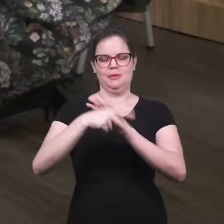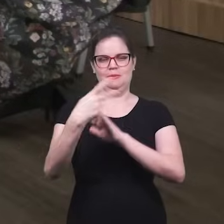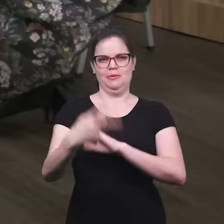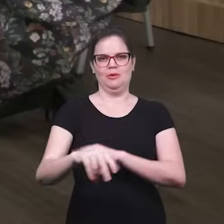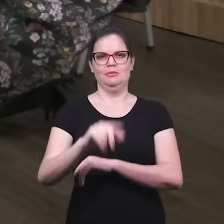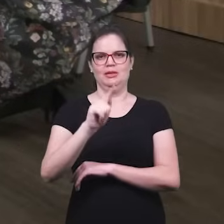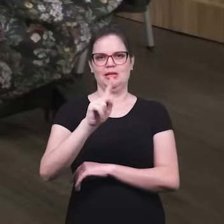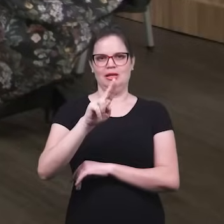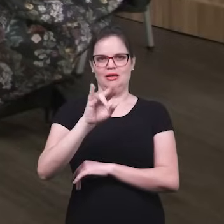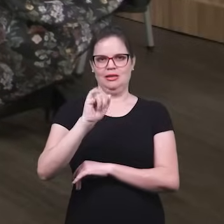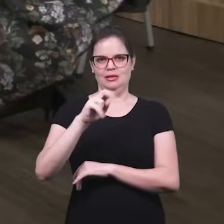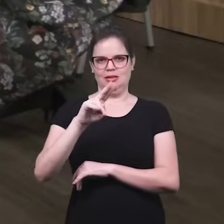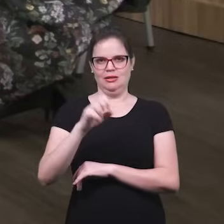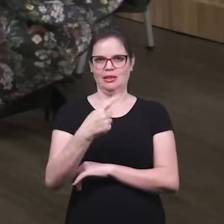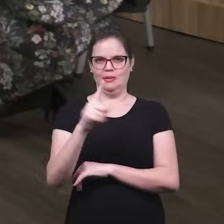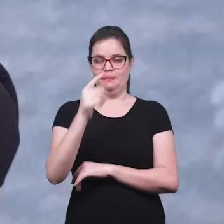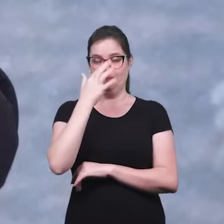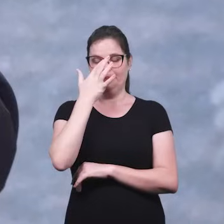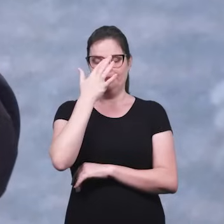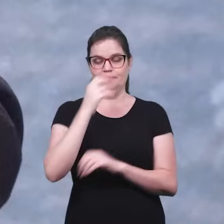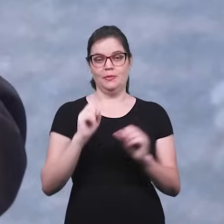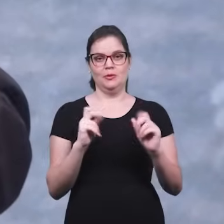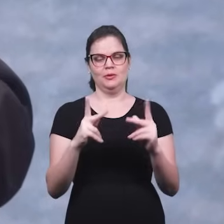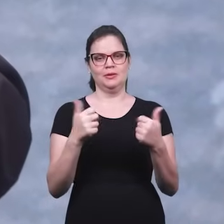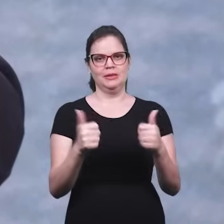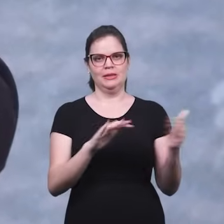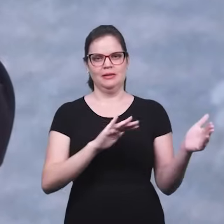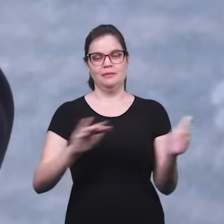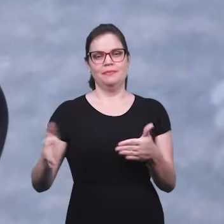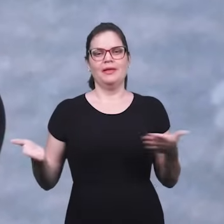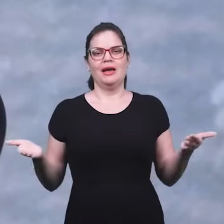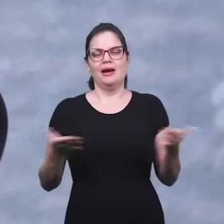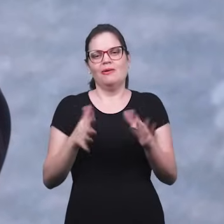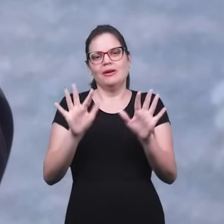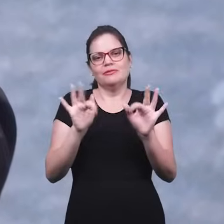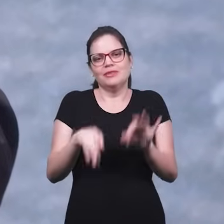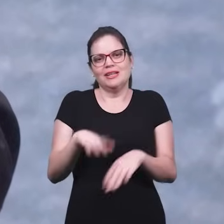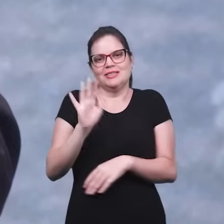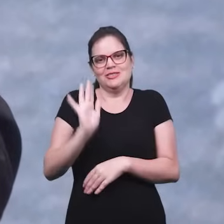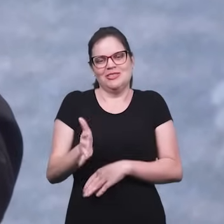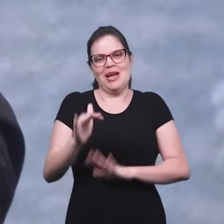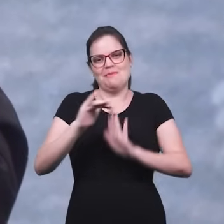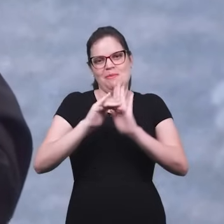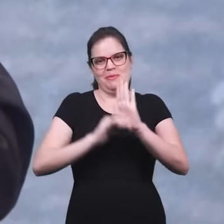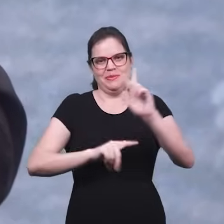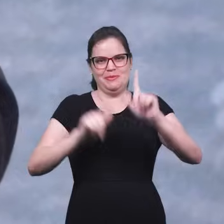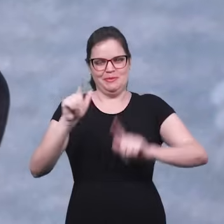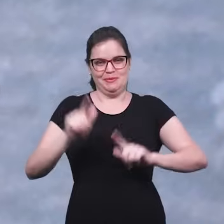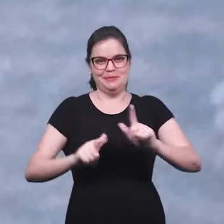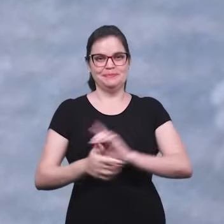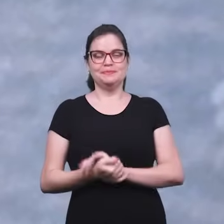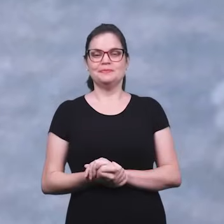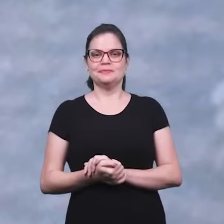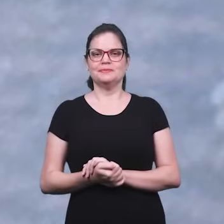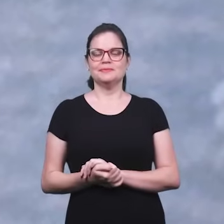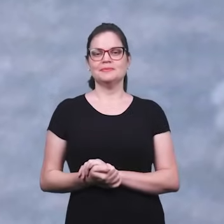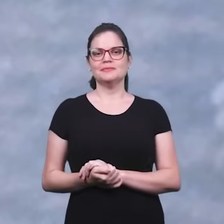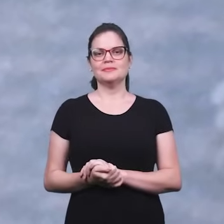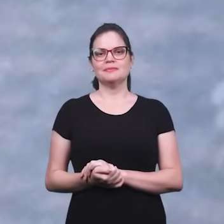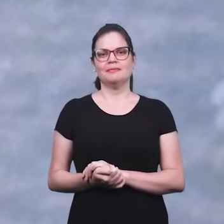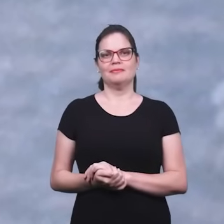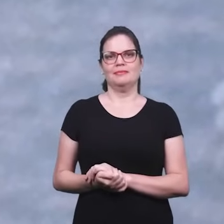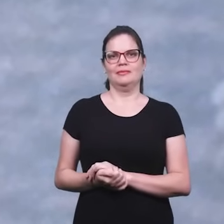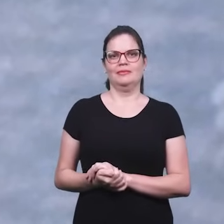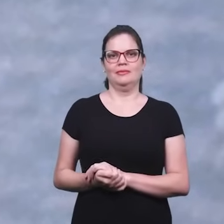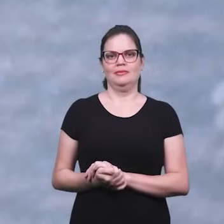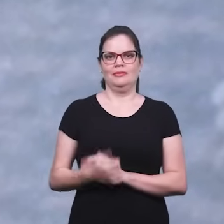Guiné-Bissau, não é isso? Bom, a gente está caminhando para o final agora do programa e eu queria franquear para